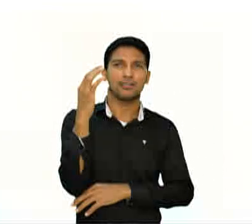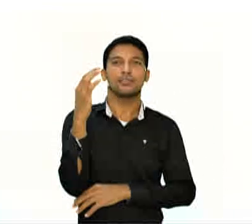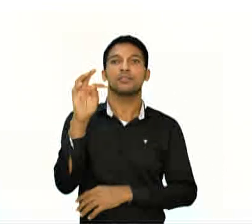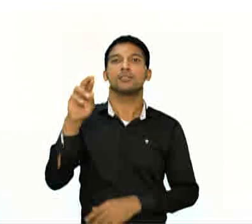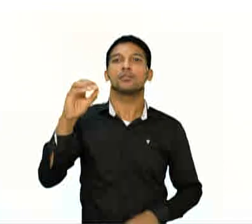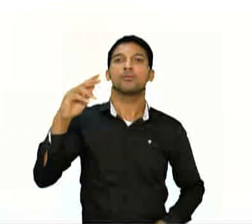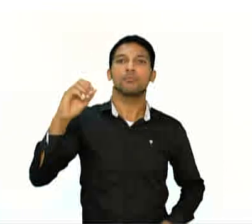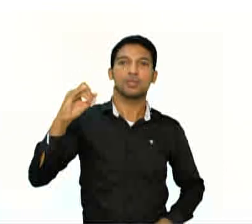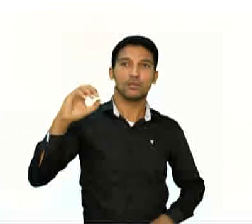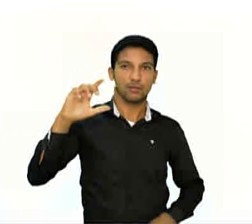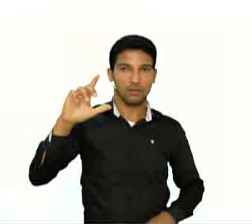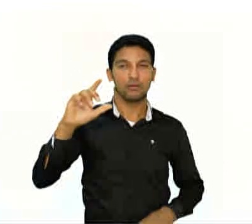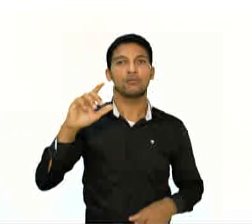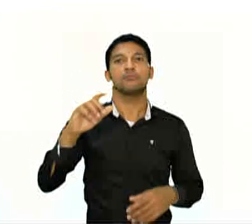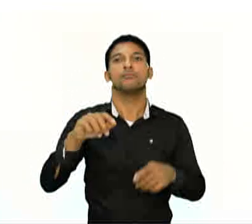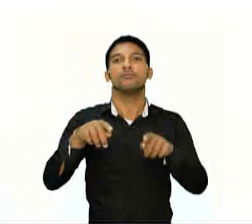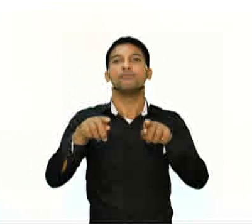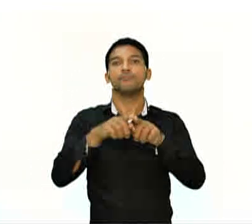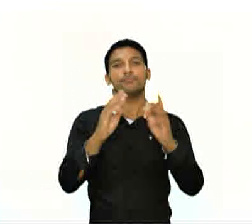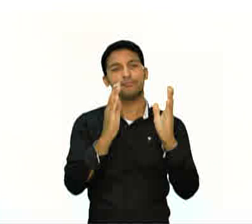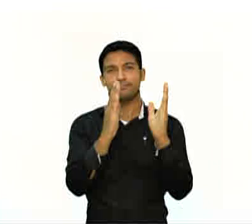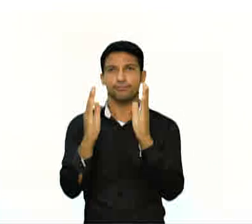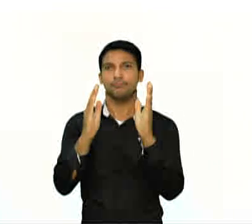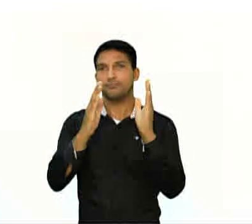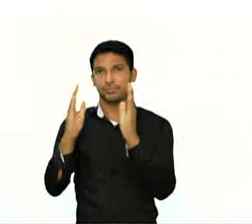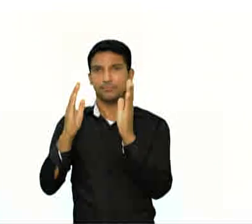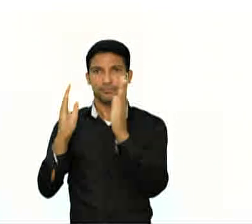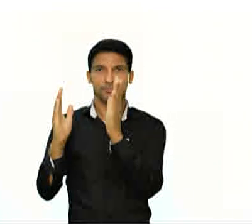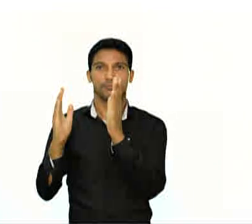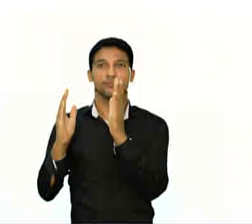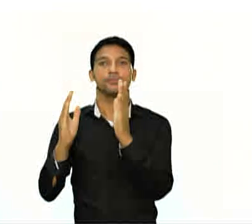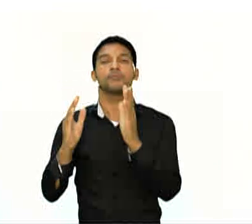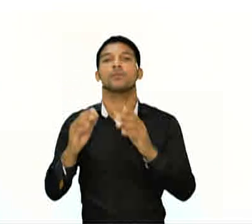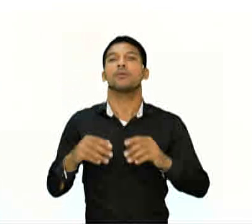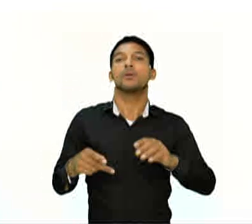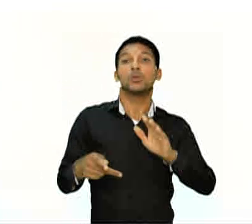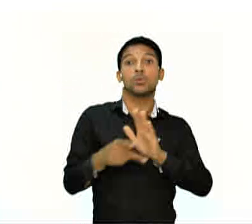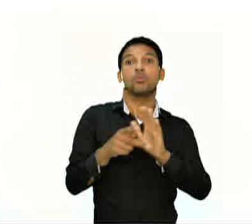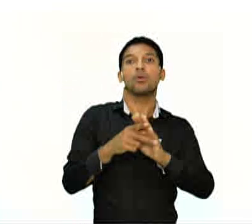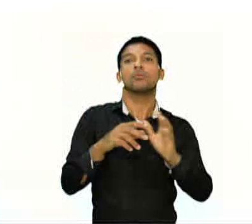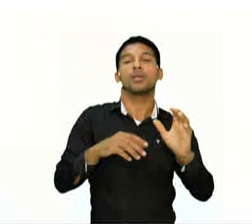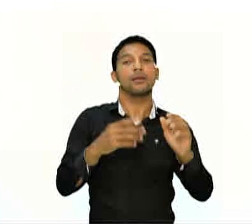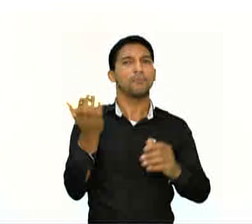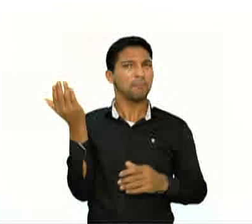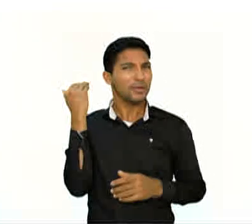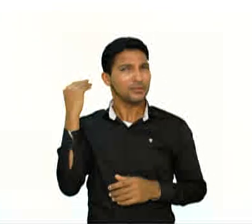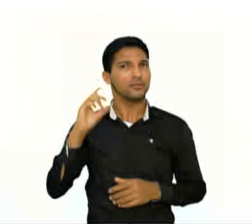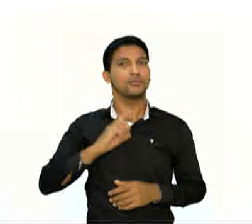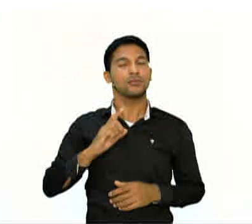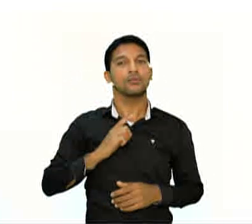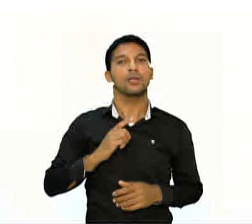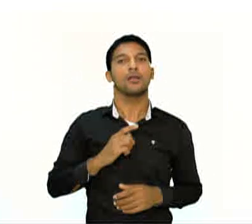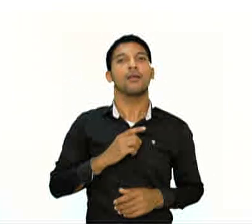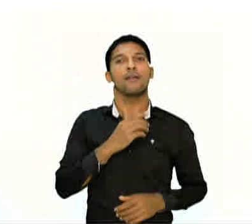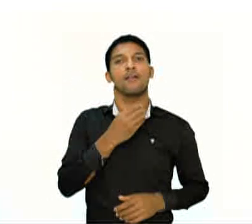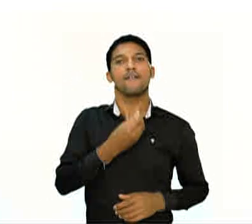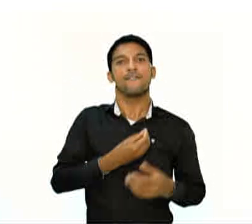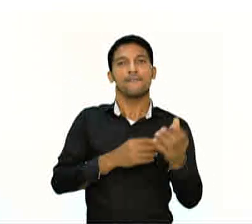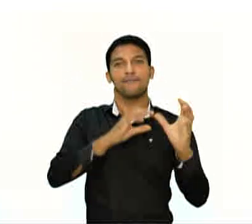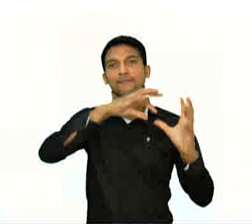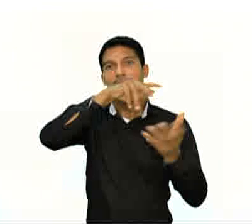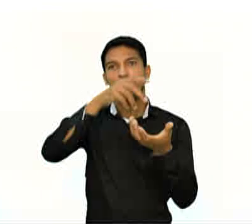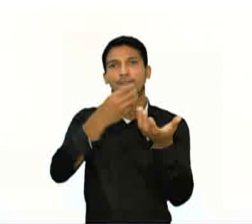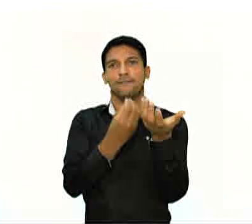isso, logicamente, com uma quantidade de biodiversidade diferente do que é hoje. Então a gente percebe que em